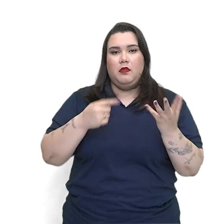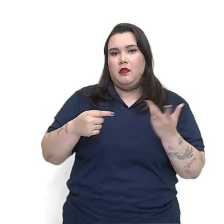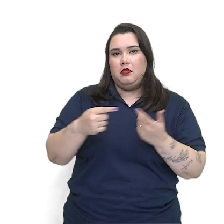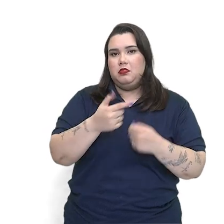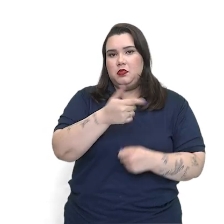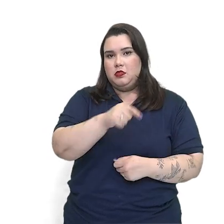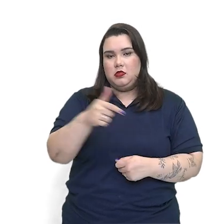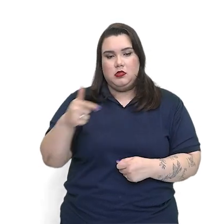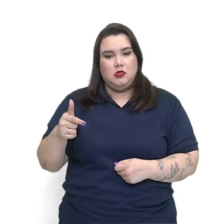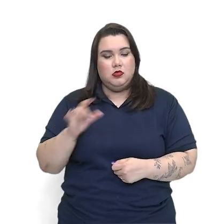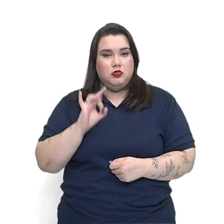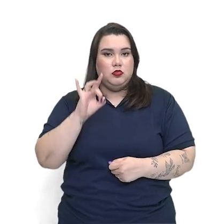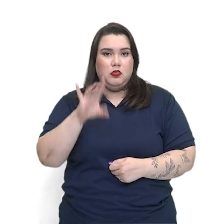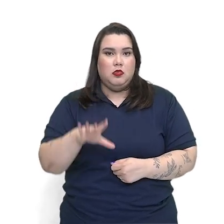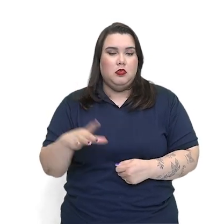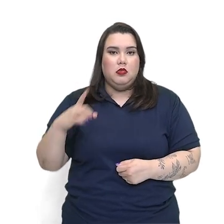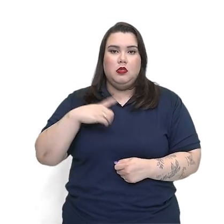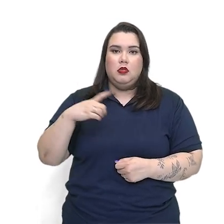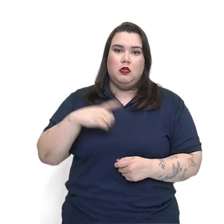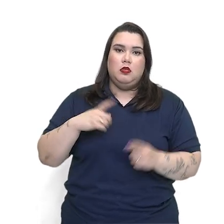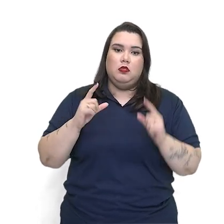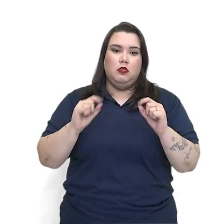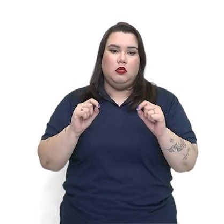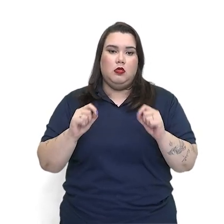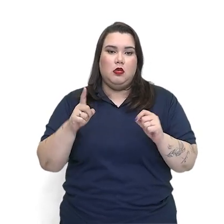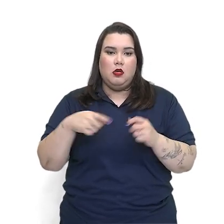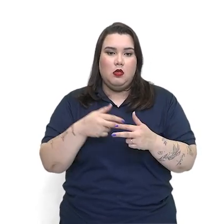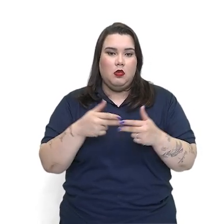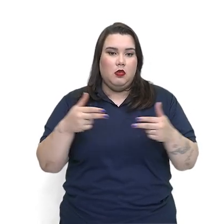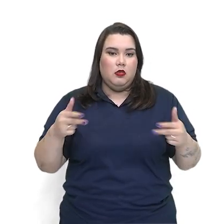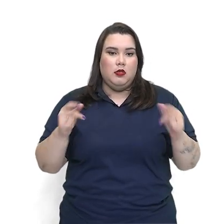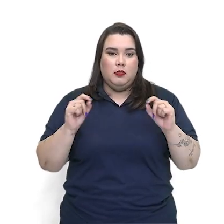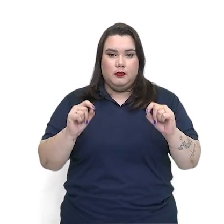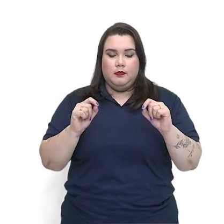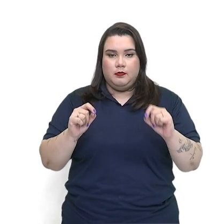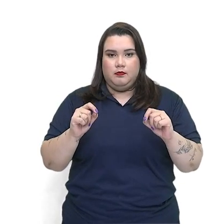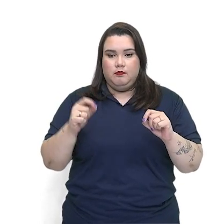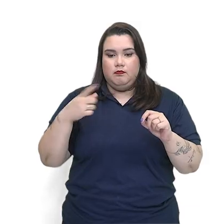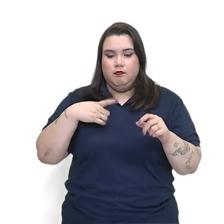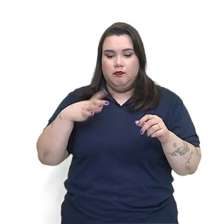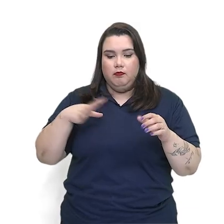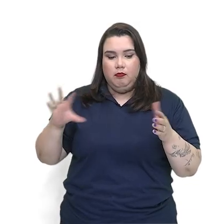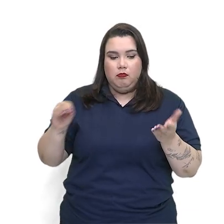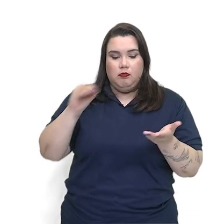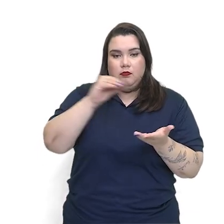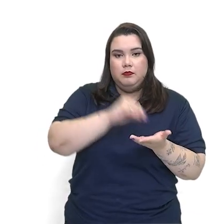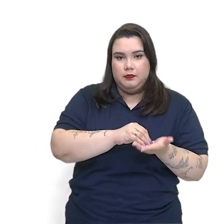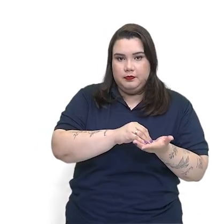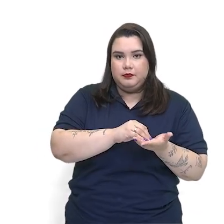Ele simplesmente é algo que é só alocado ali,